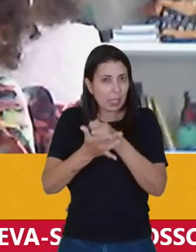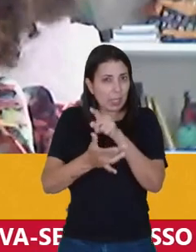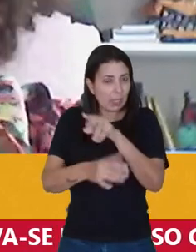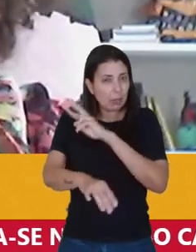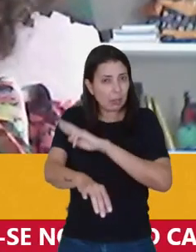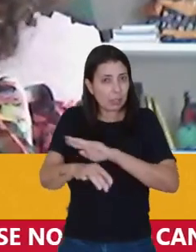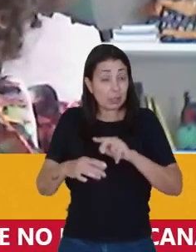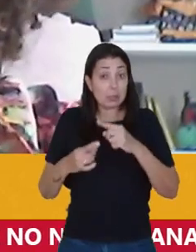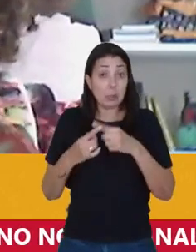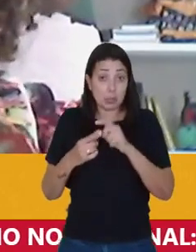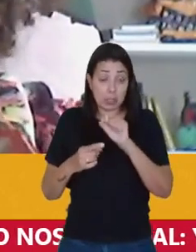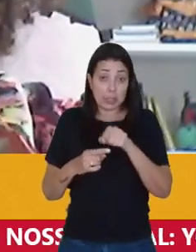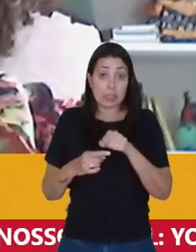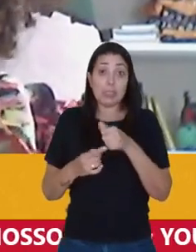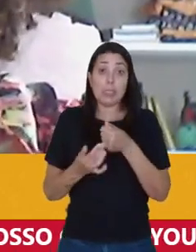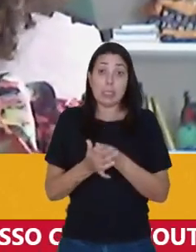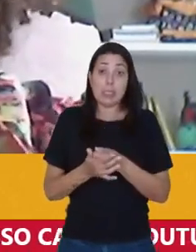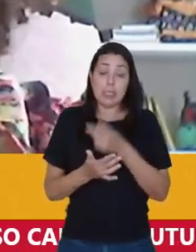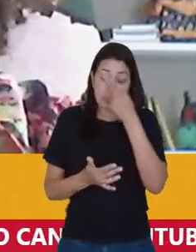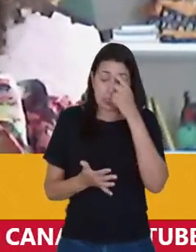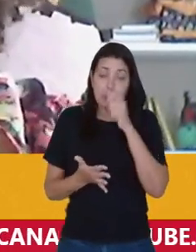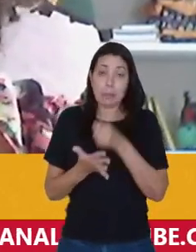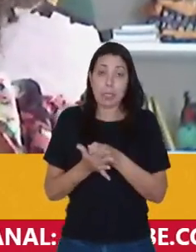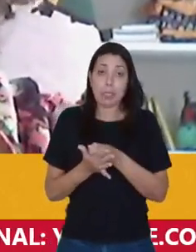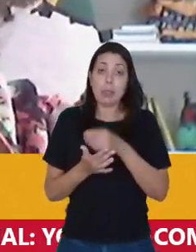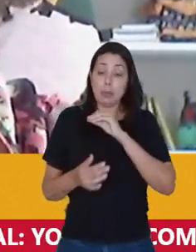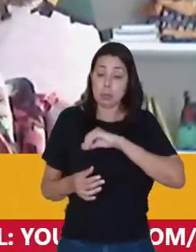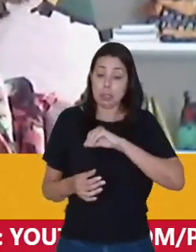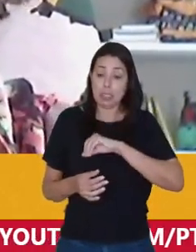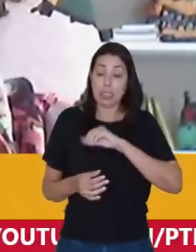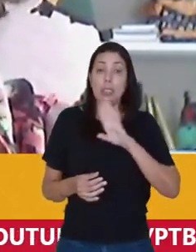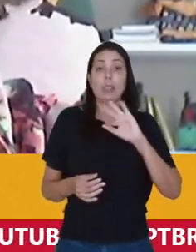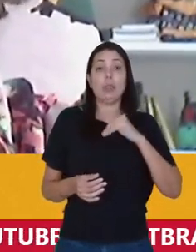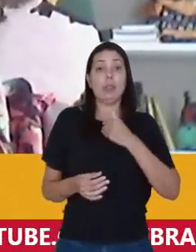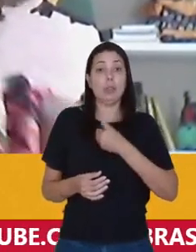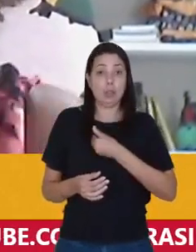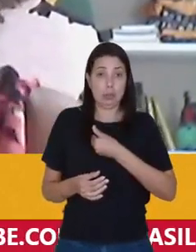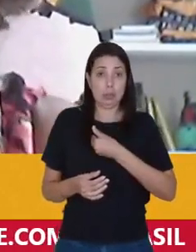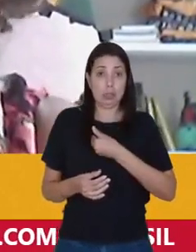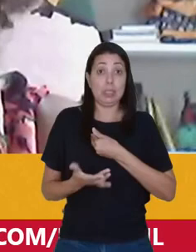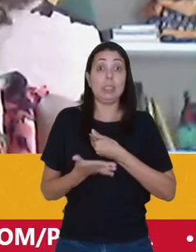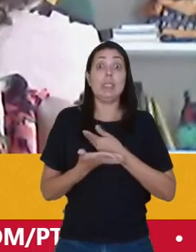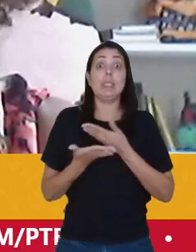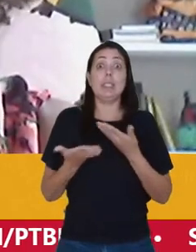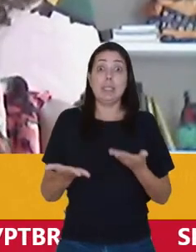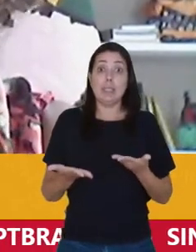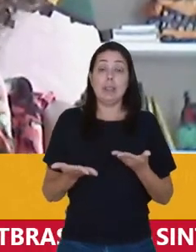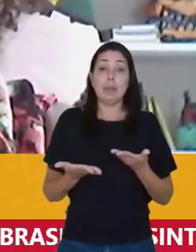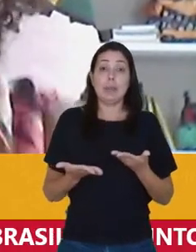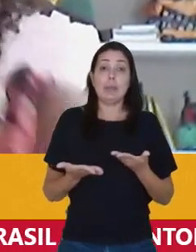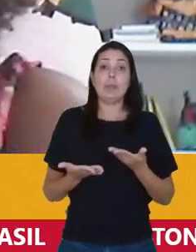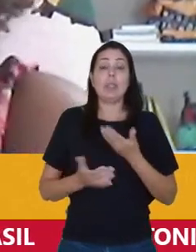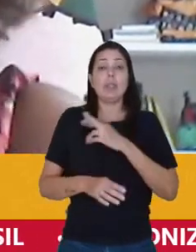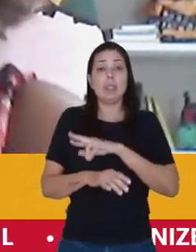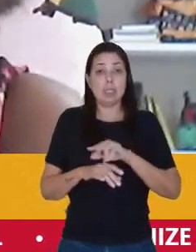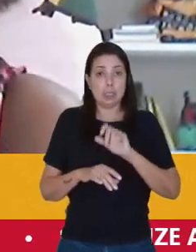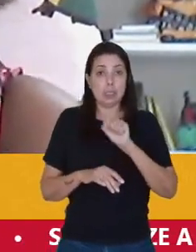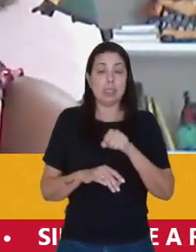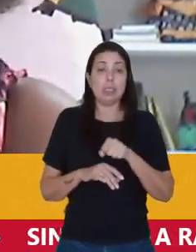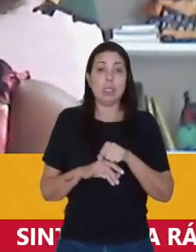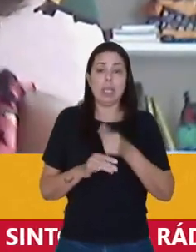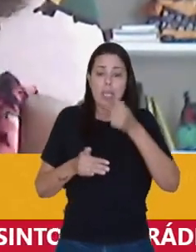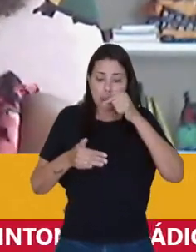racismo, porque quem paga o salário de todos eles somos nós. Então, o antirracismo, Nilma, é